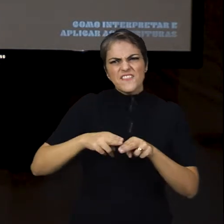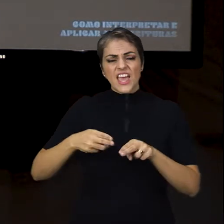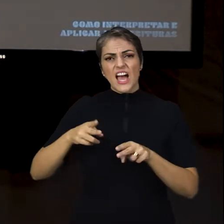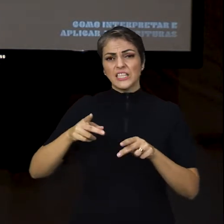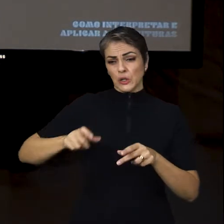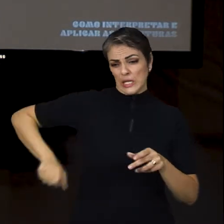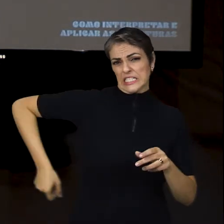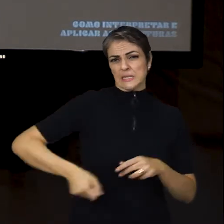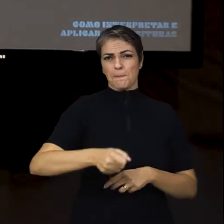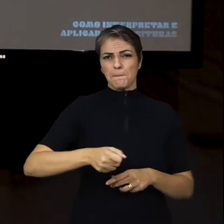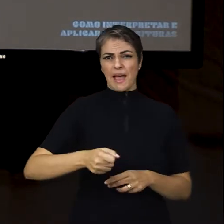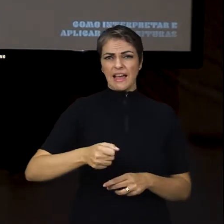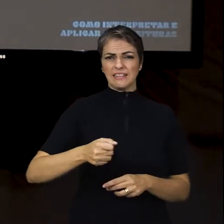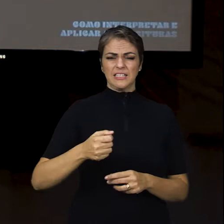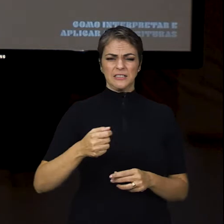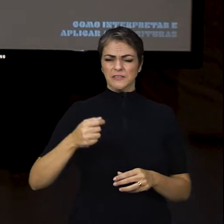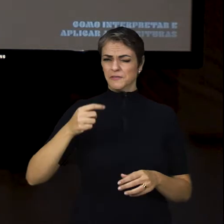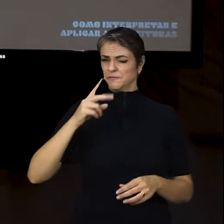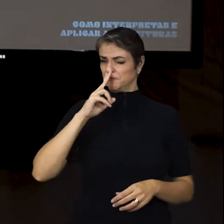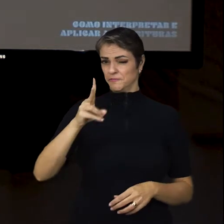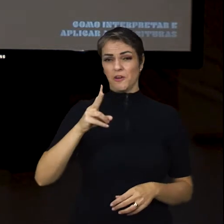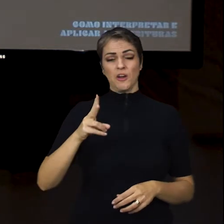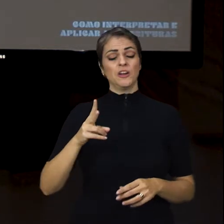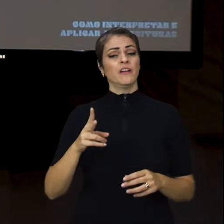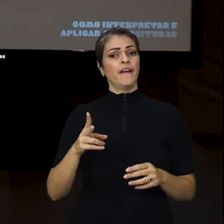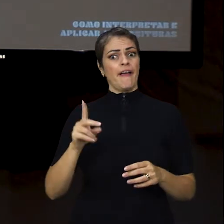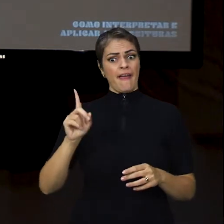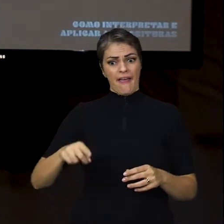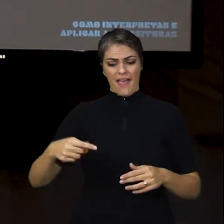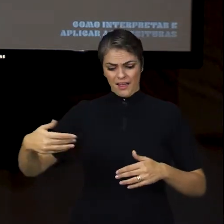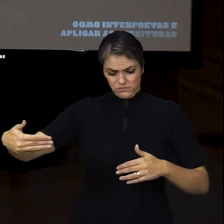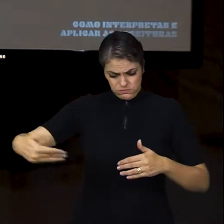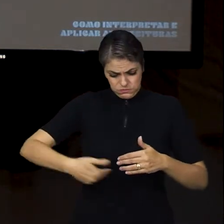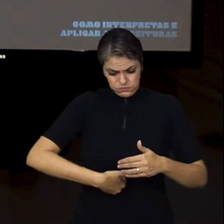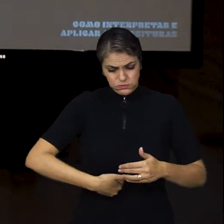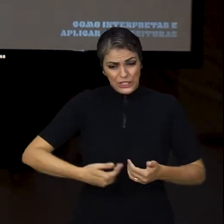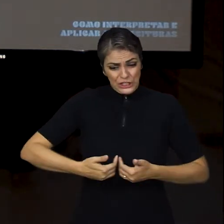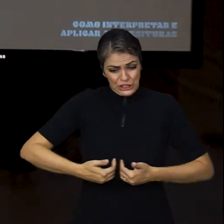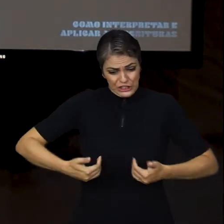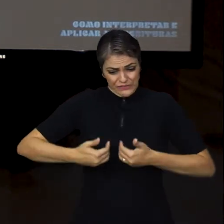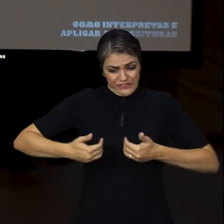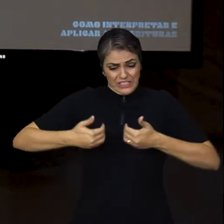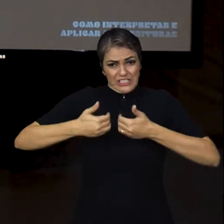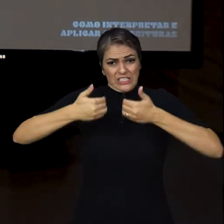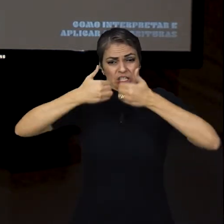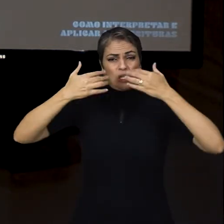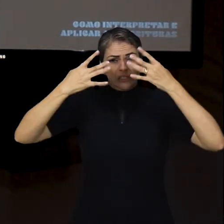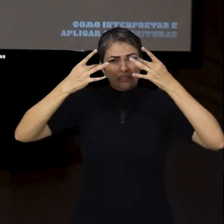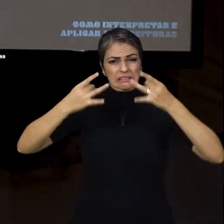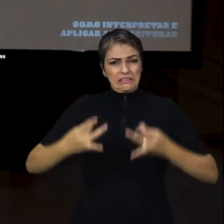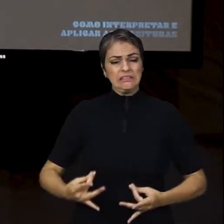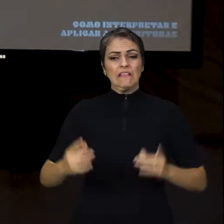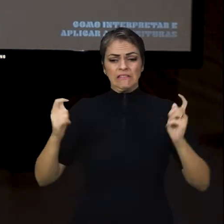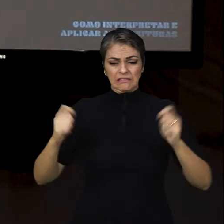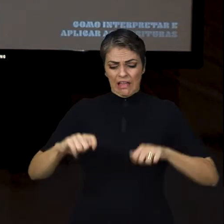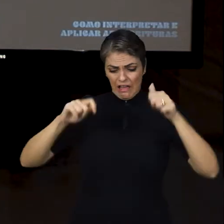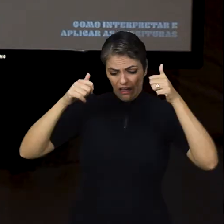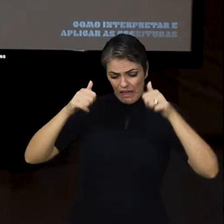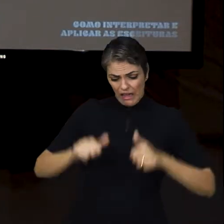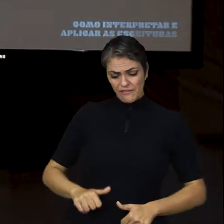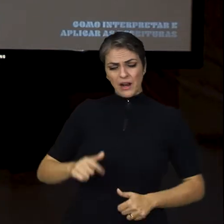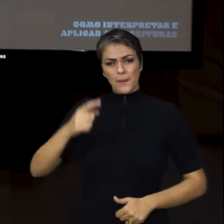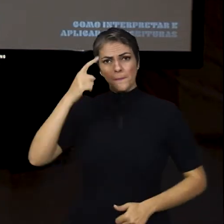gumes. Ela penetra ao ponto de dividir alma e espírito, juntas e medulas, e julga os pensamentos